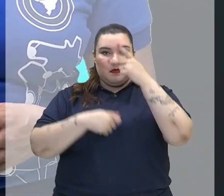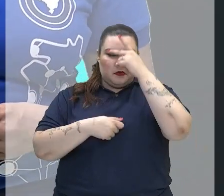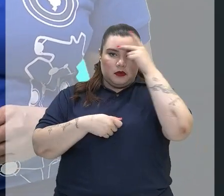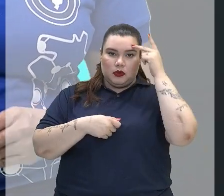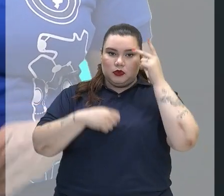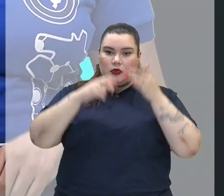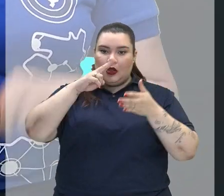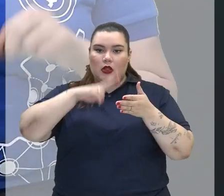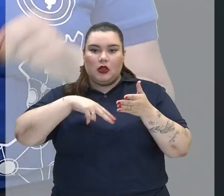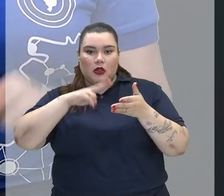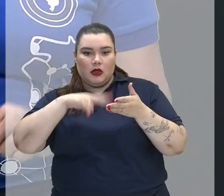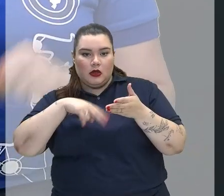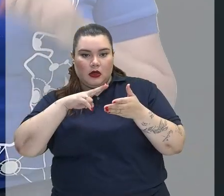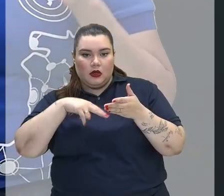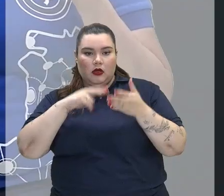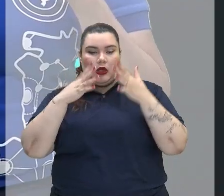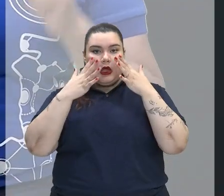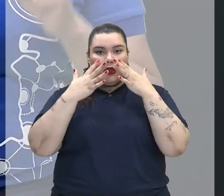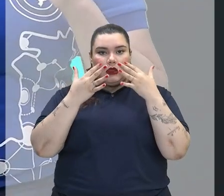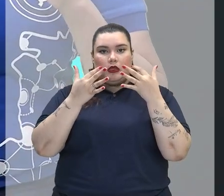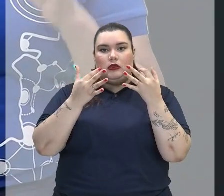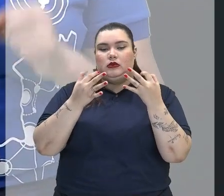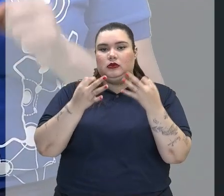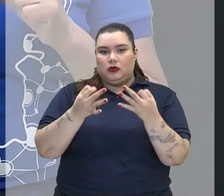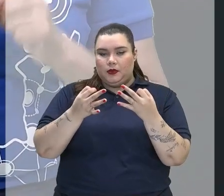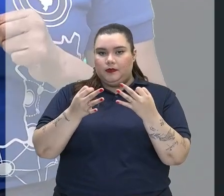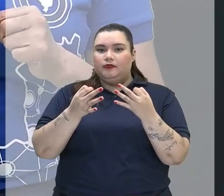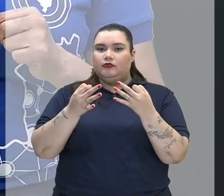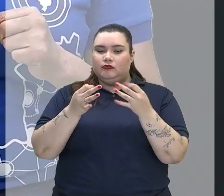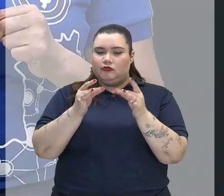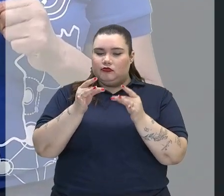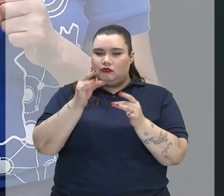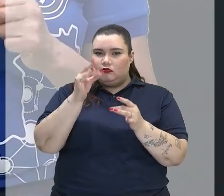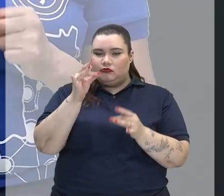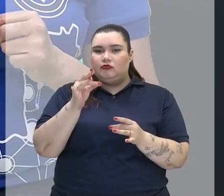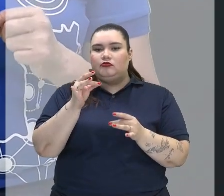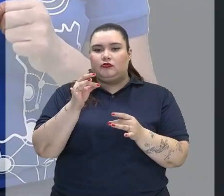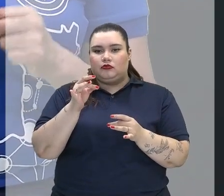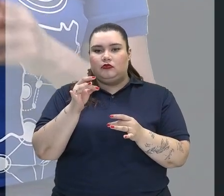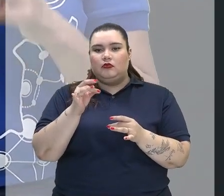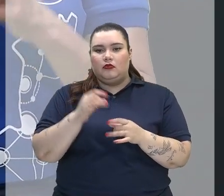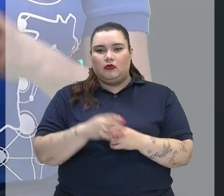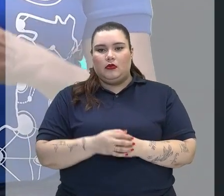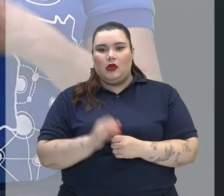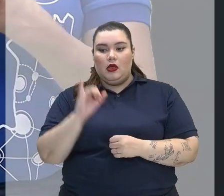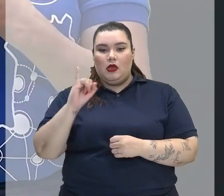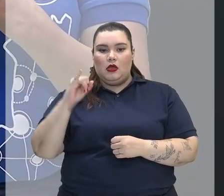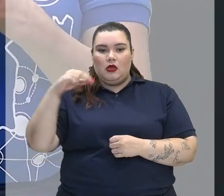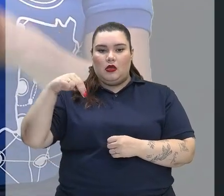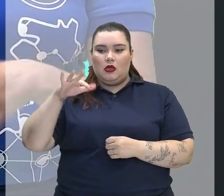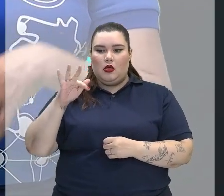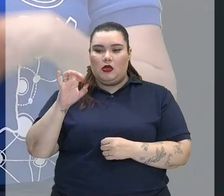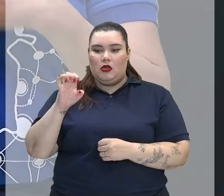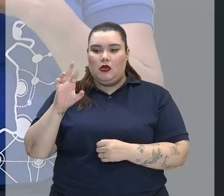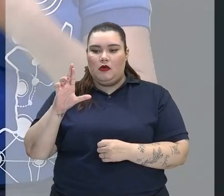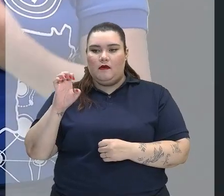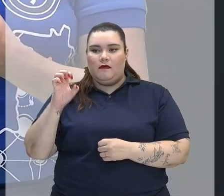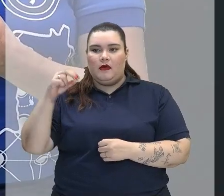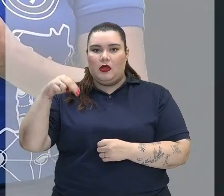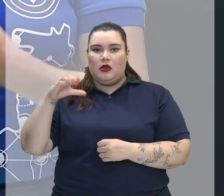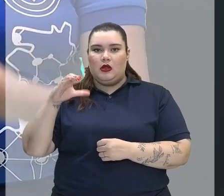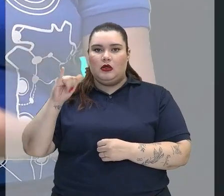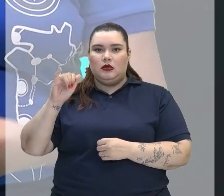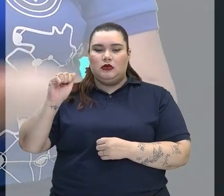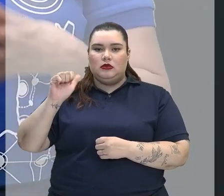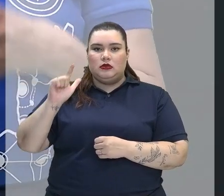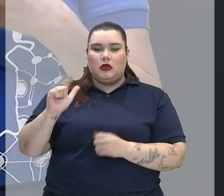do leitor uma leitura atenta e inferencial. Inferir é você deduzir, né,